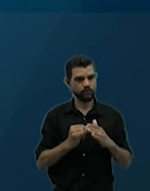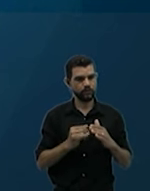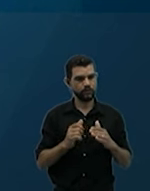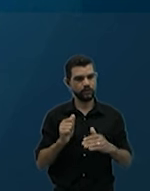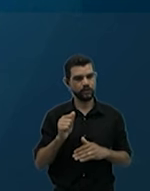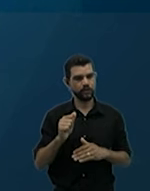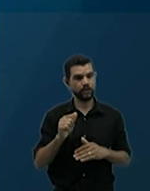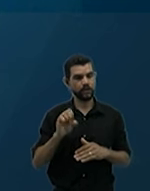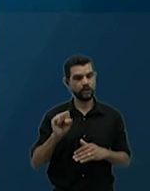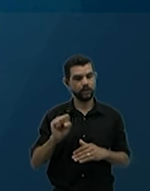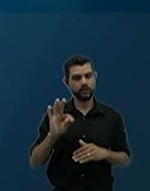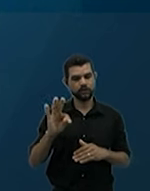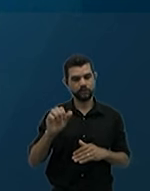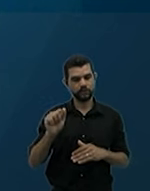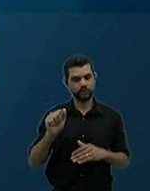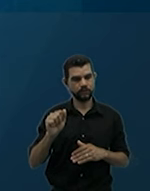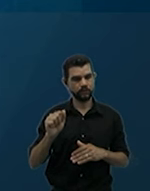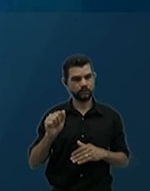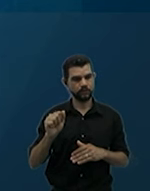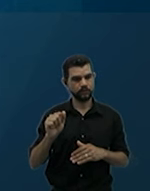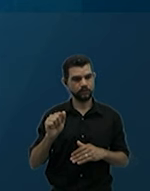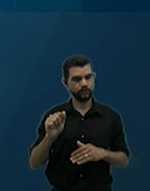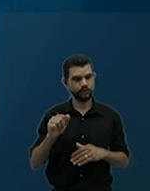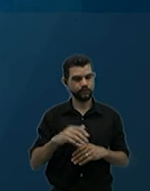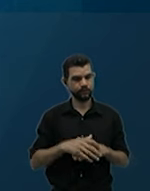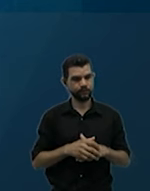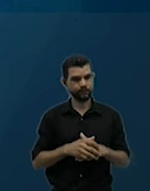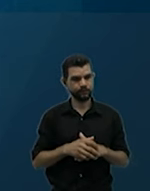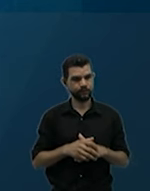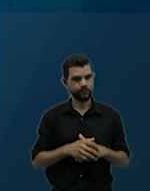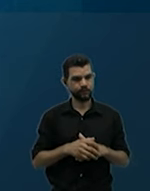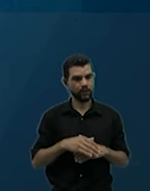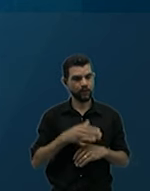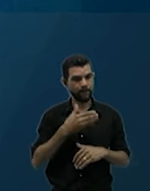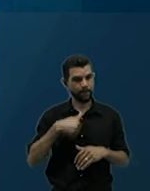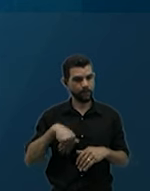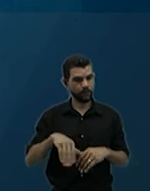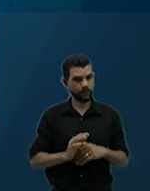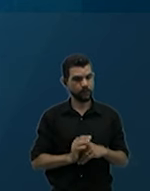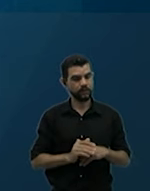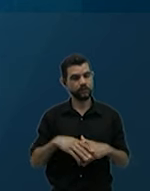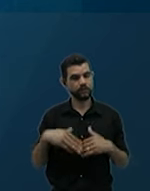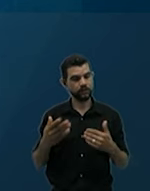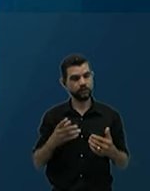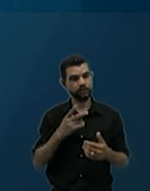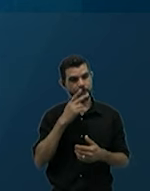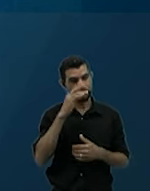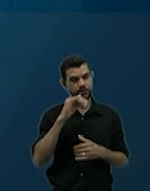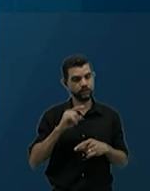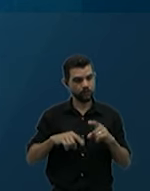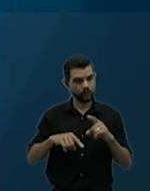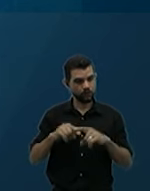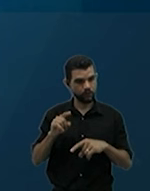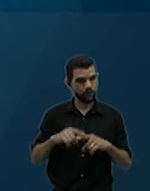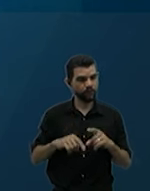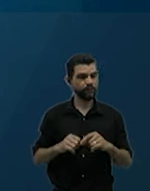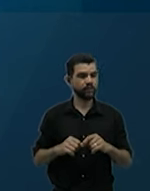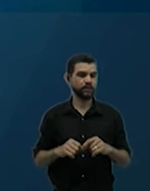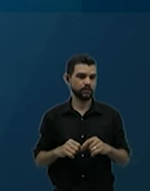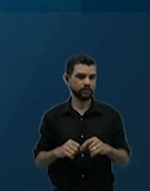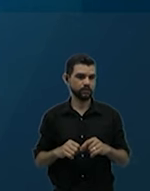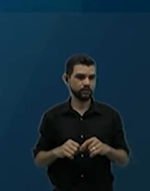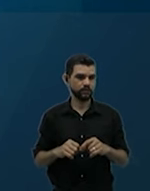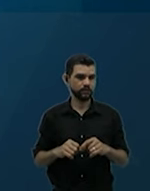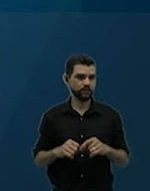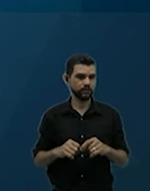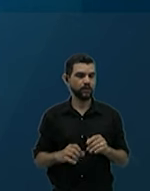tributos pretéritos incidentes sobre o bem, sendo irrelevante previsão no edital em